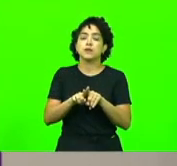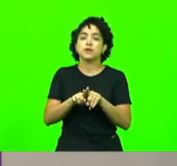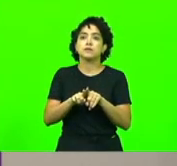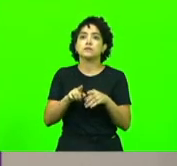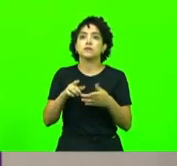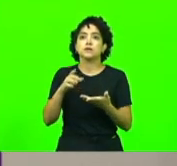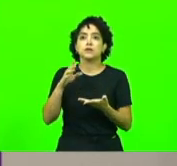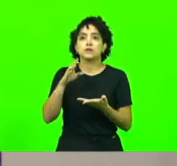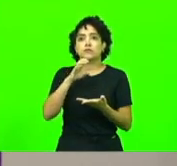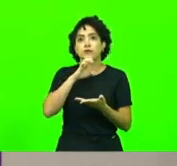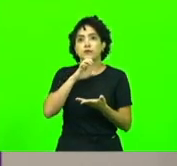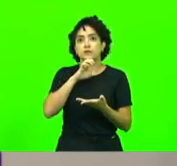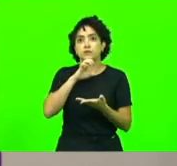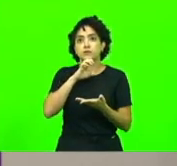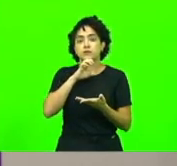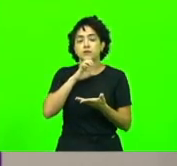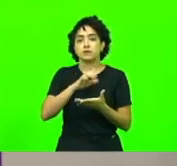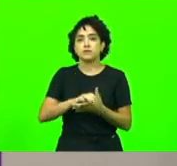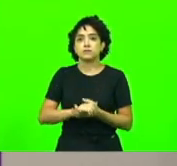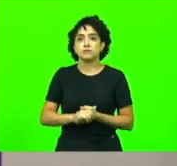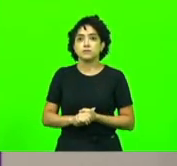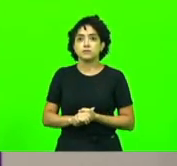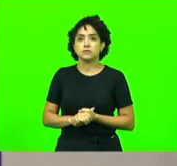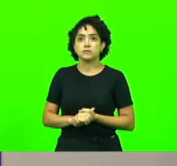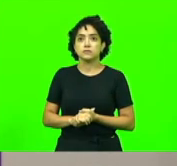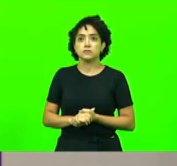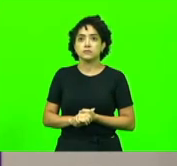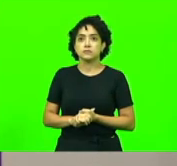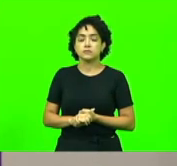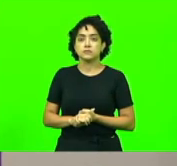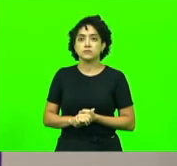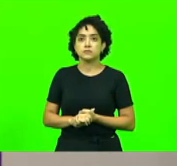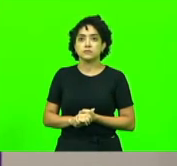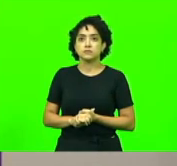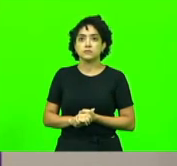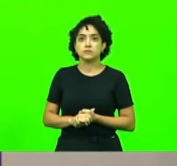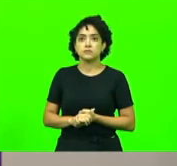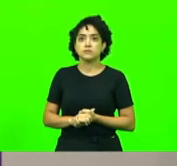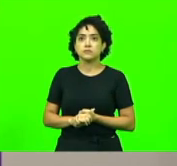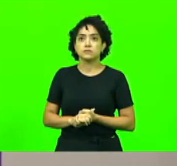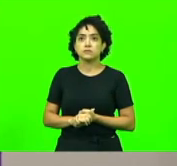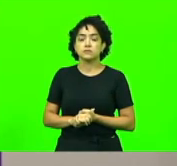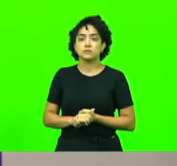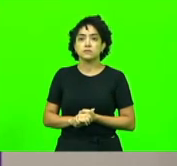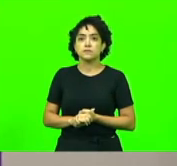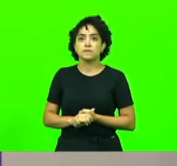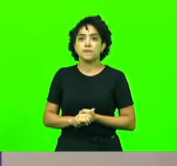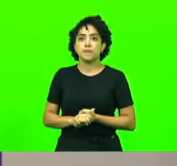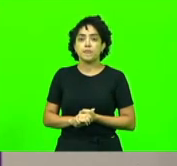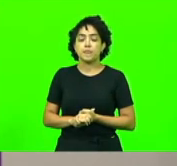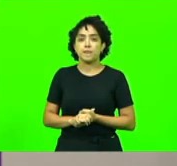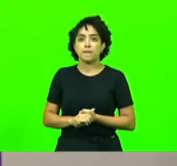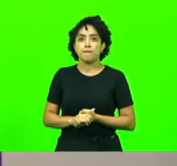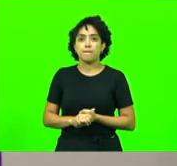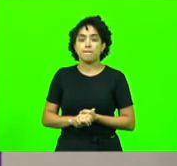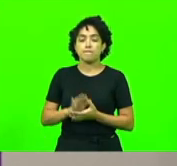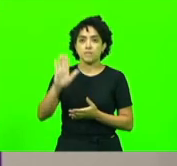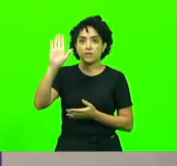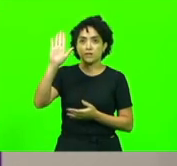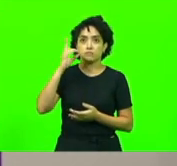deputado Bruno Souza. Só uma questão de ordem, deputado Neudir Sareta. Senhor presidente, só uma questão de ordem. Deputado João. Há